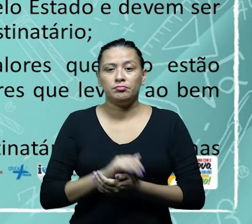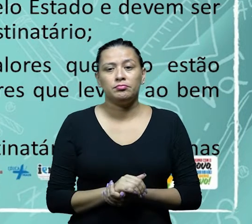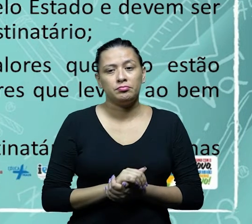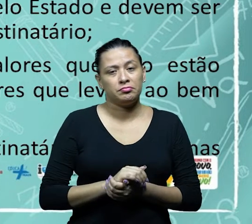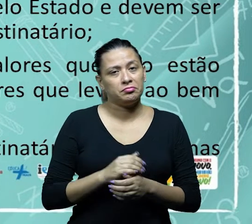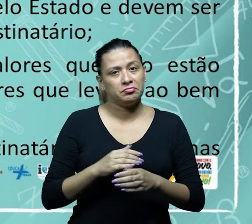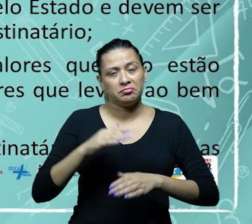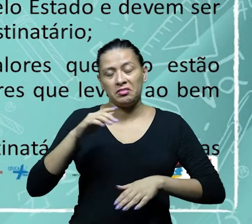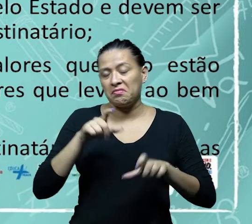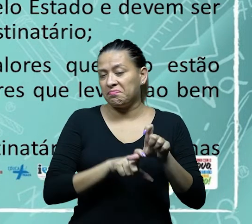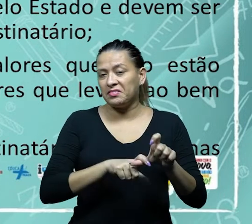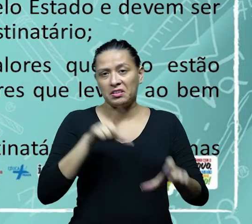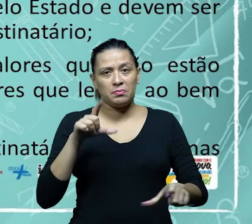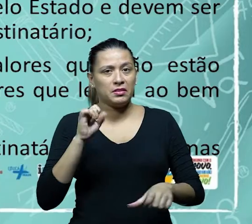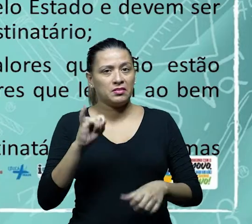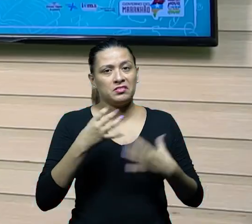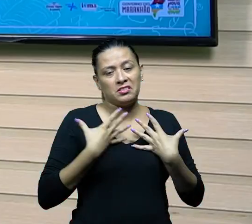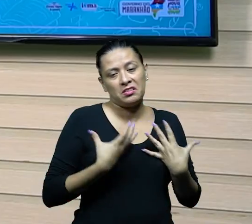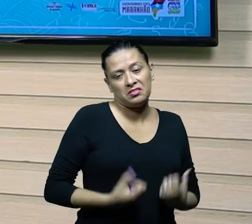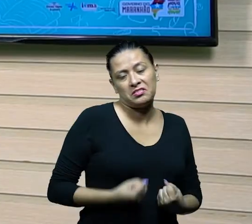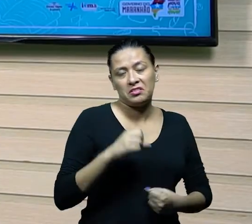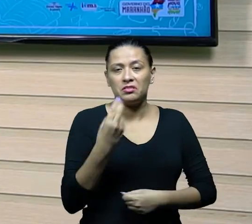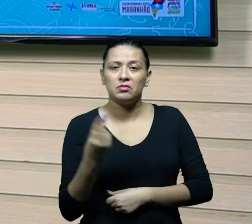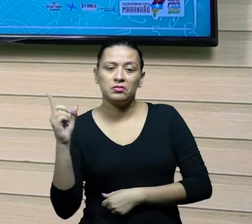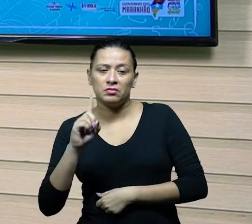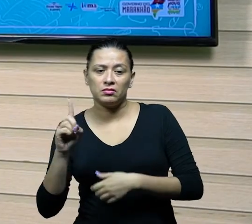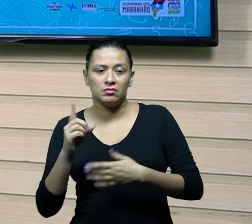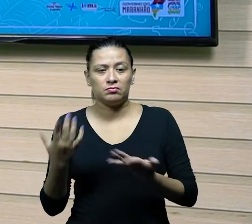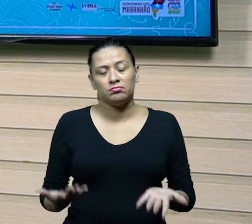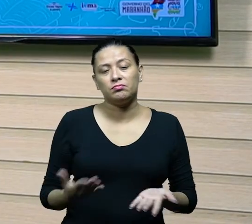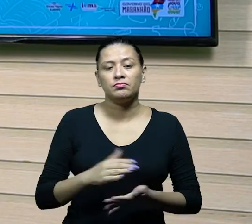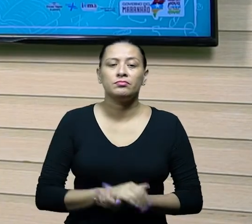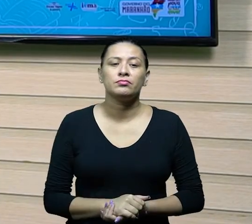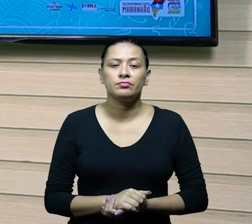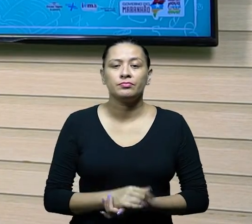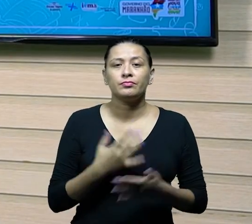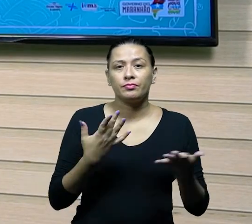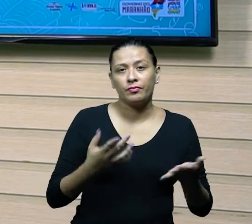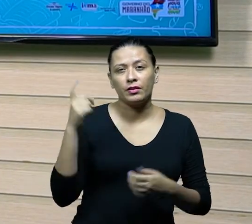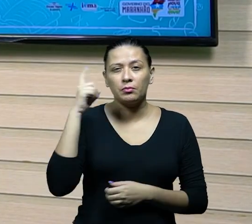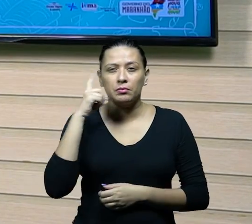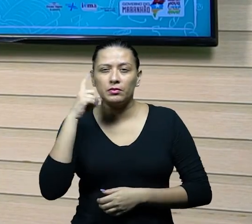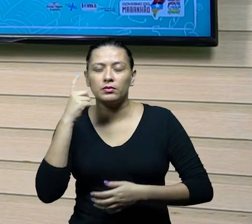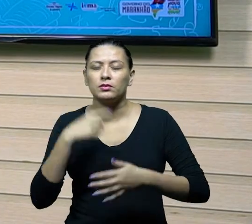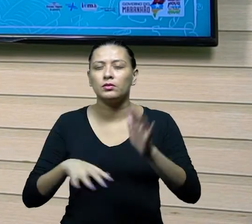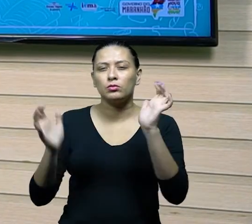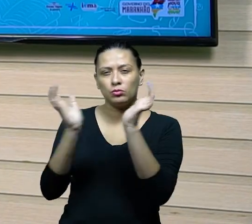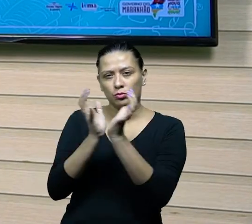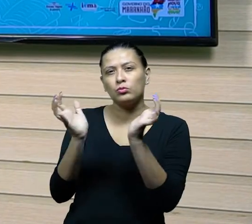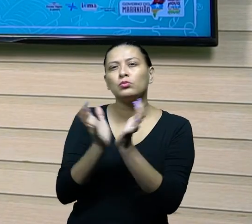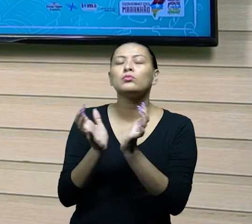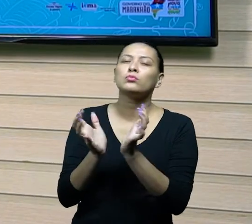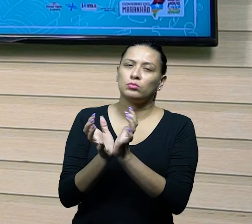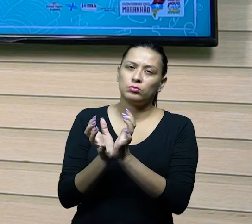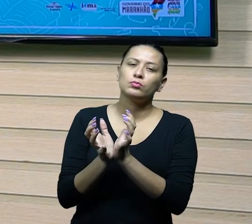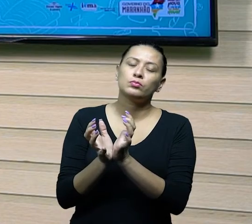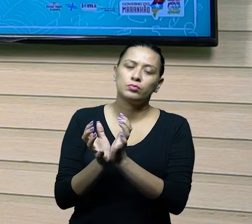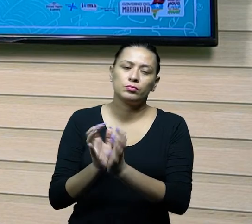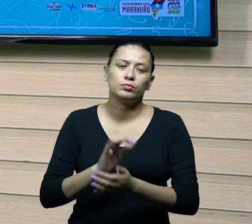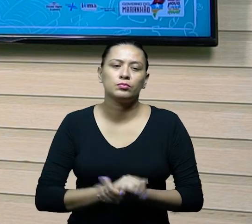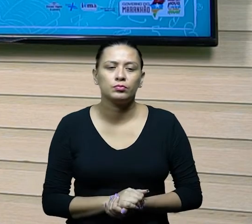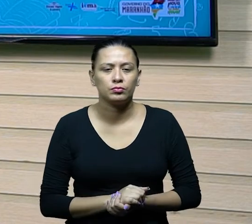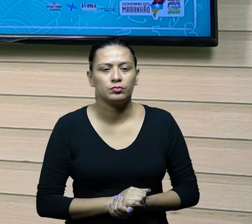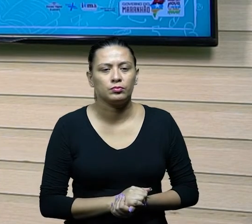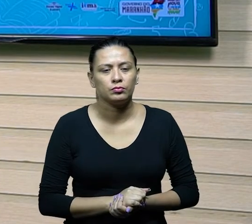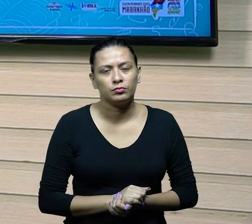as normas jurídicas elas são elaboradas né pensando na coletividade não se leva